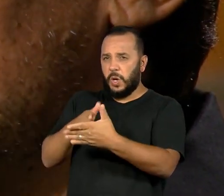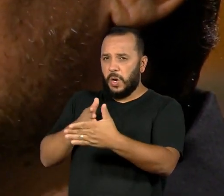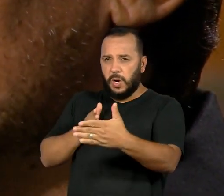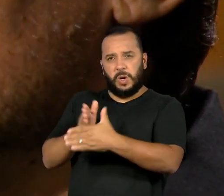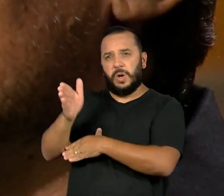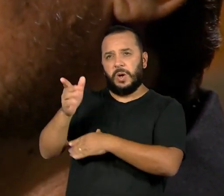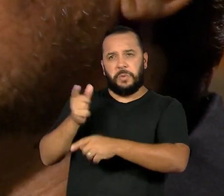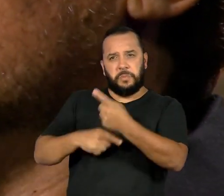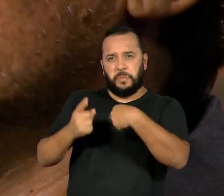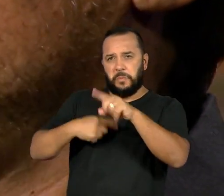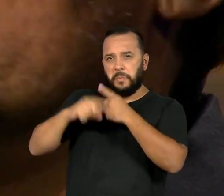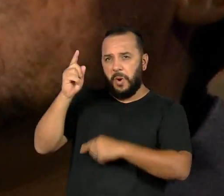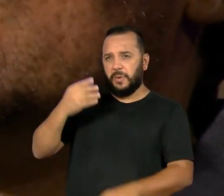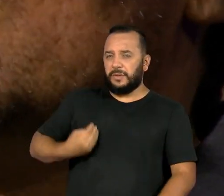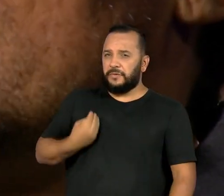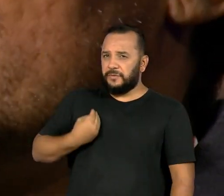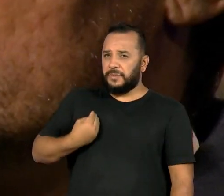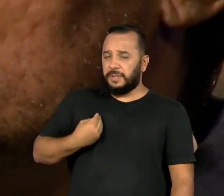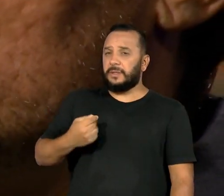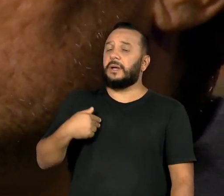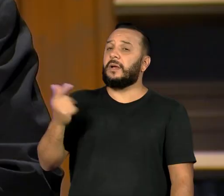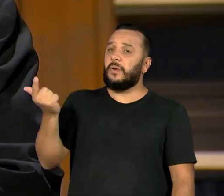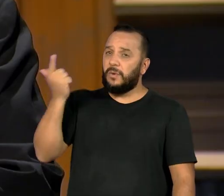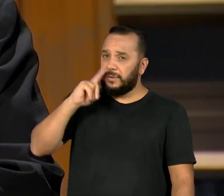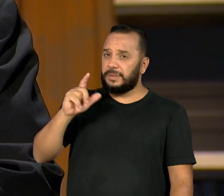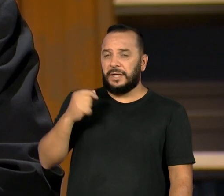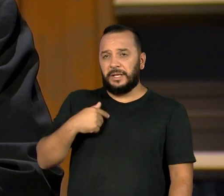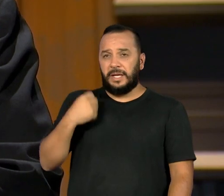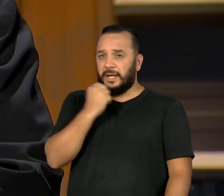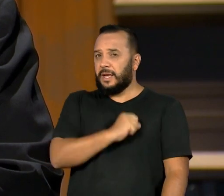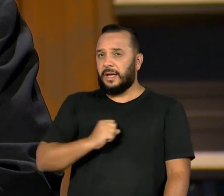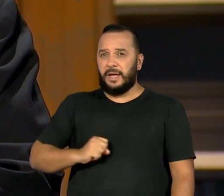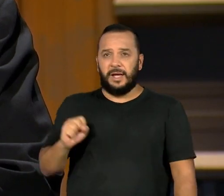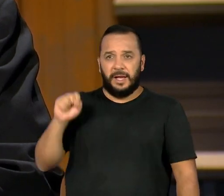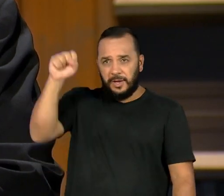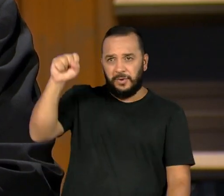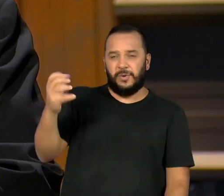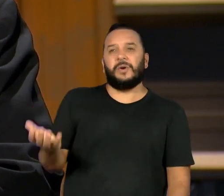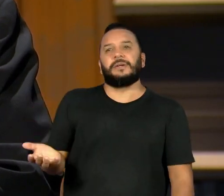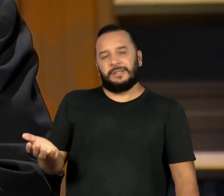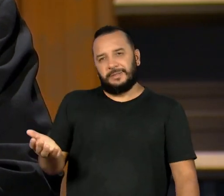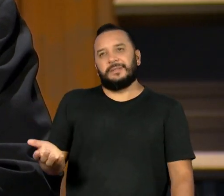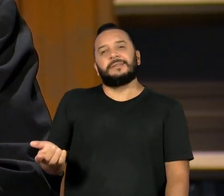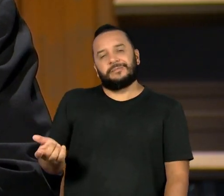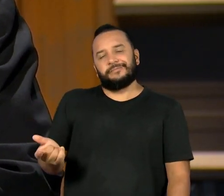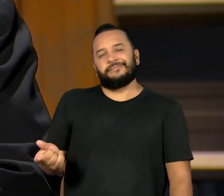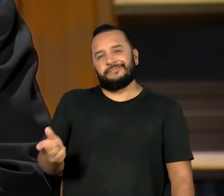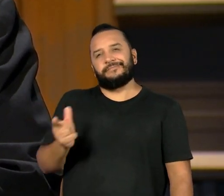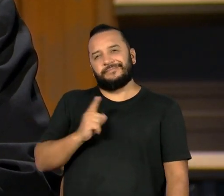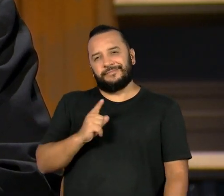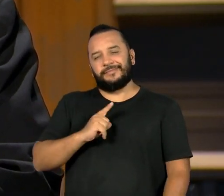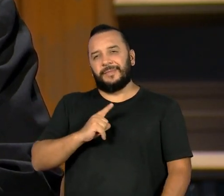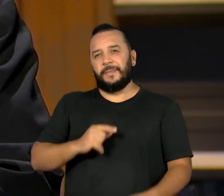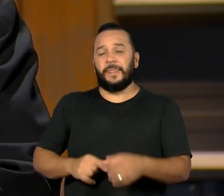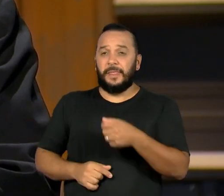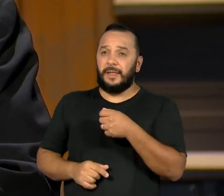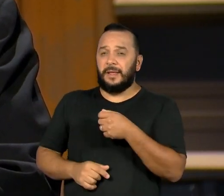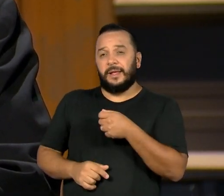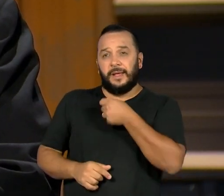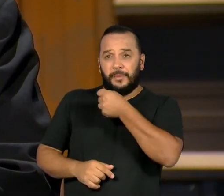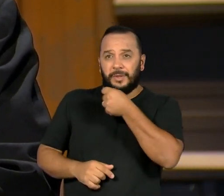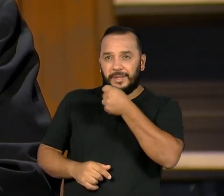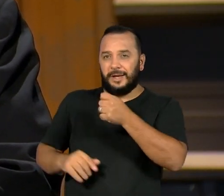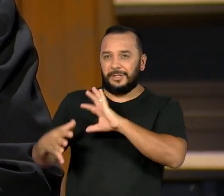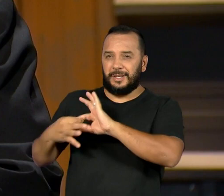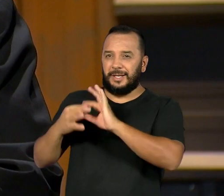obstáculos impostos pela vida e chega nesse lugar do herói. A gente vê muito isso nas matérias produzidas durante as